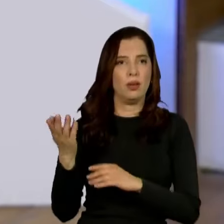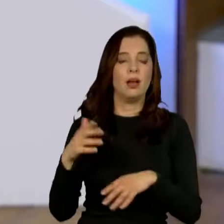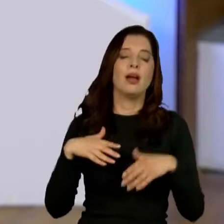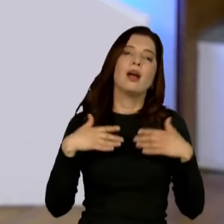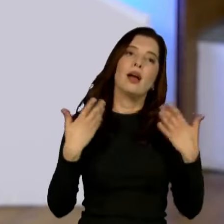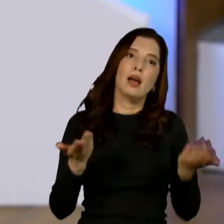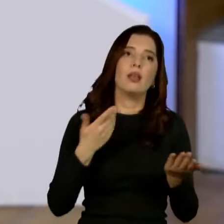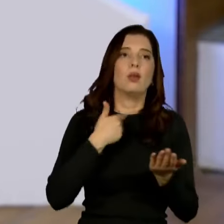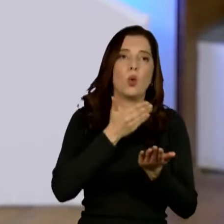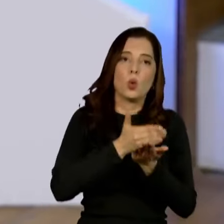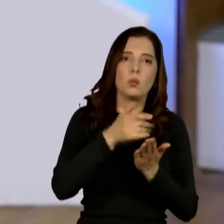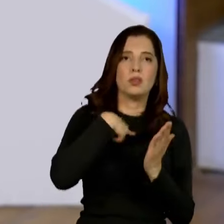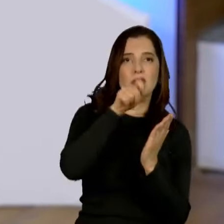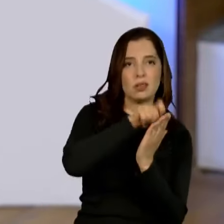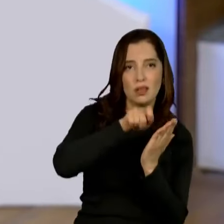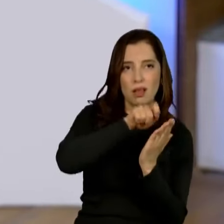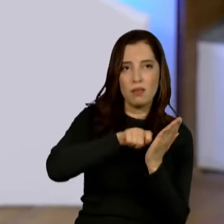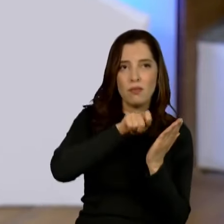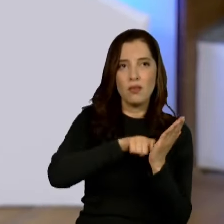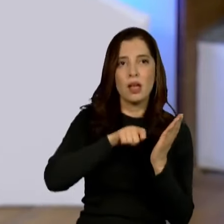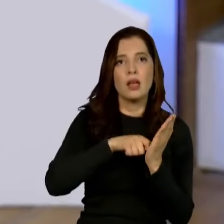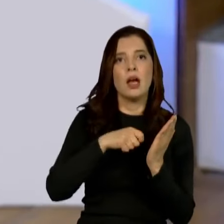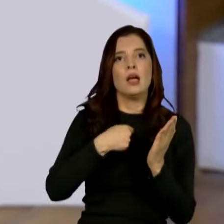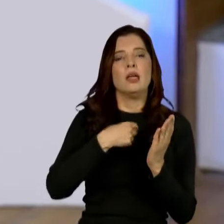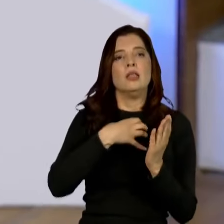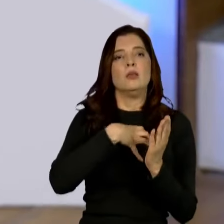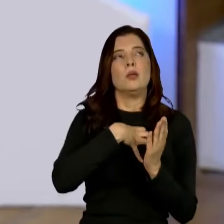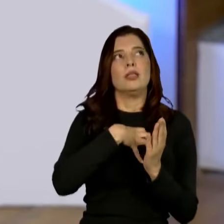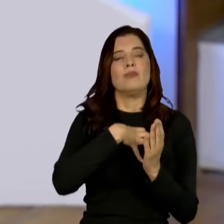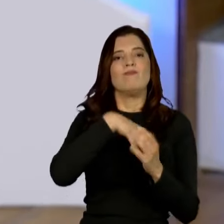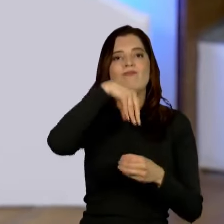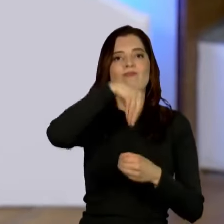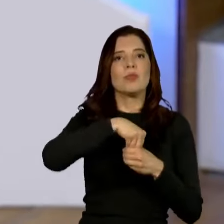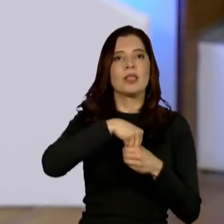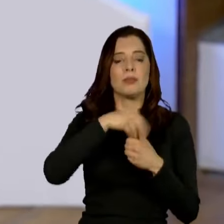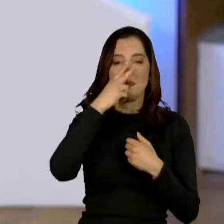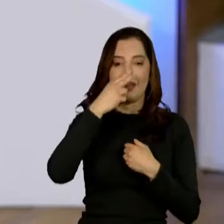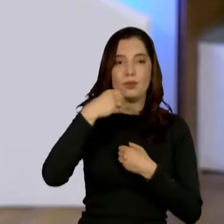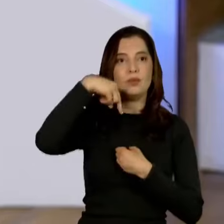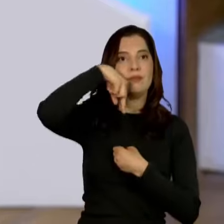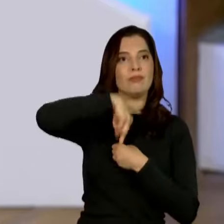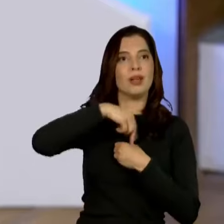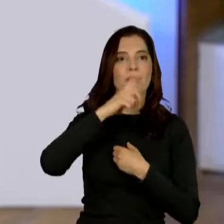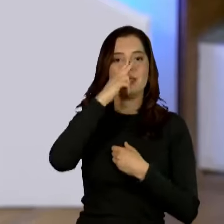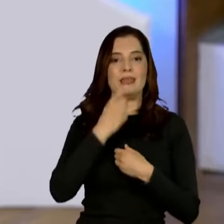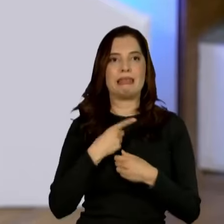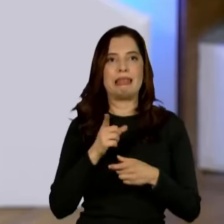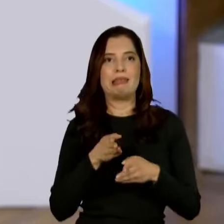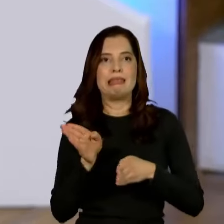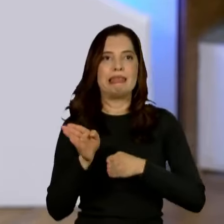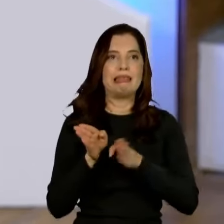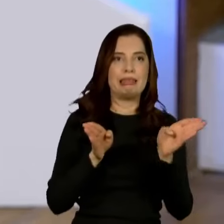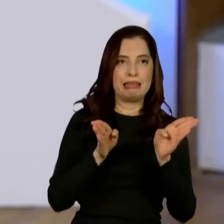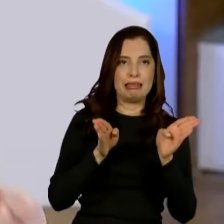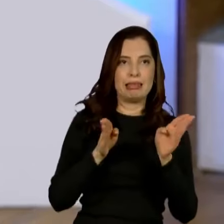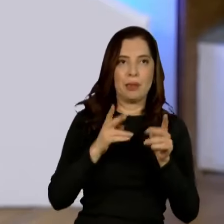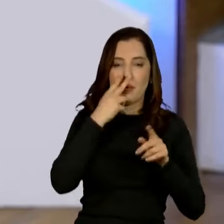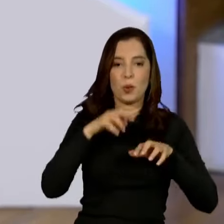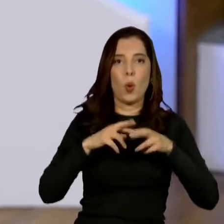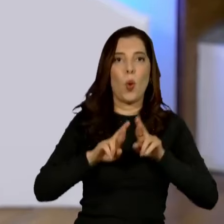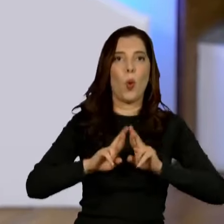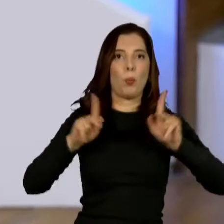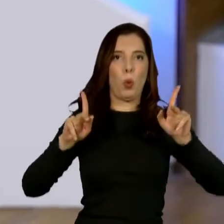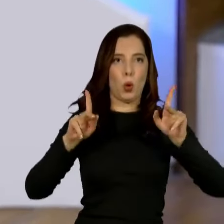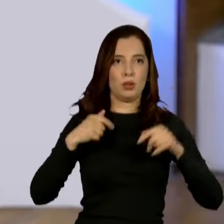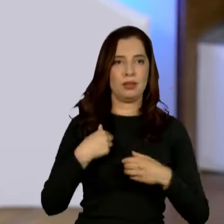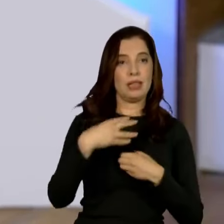quando eu comecei a escrever, eu tinha essa espécie de double posição e de double opposition, de ser com a